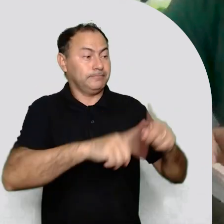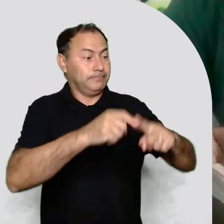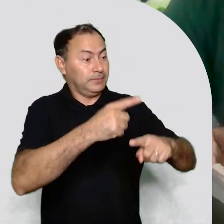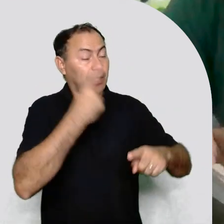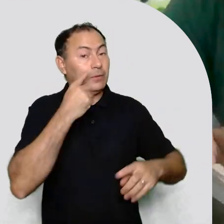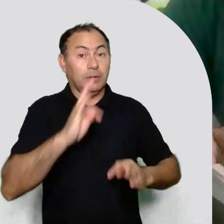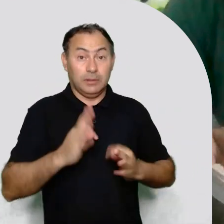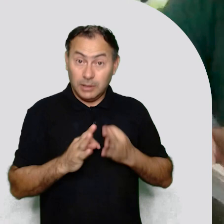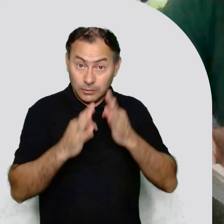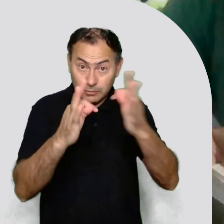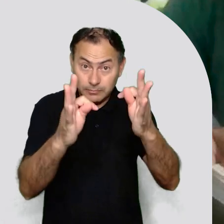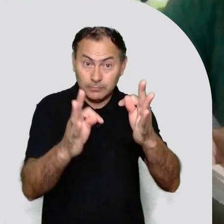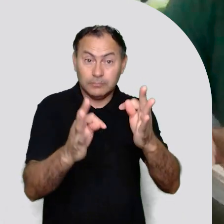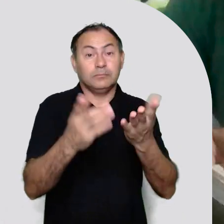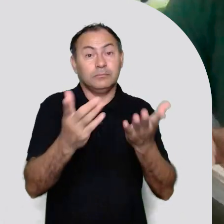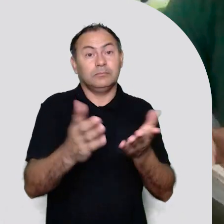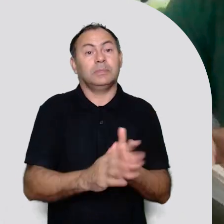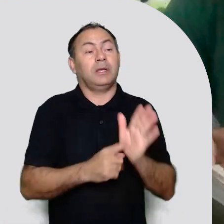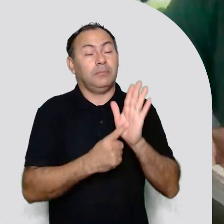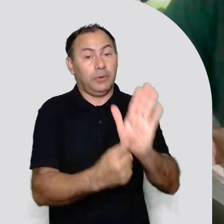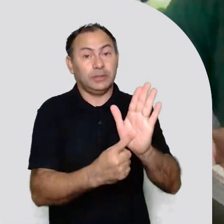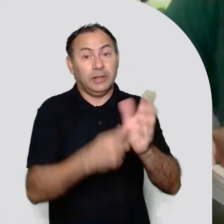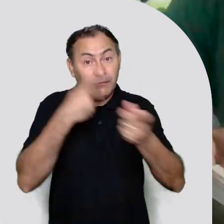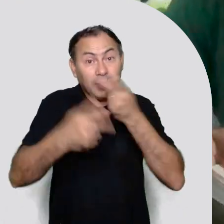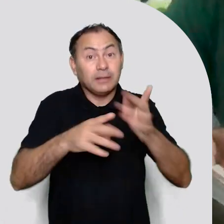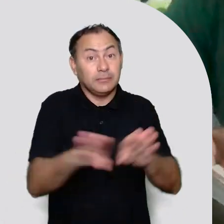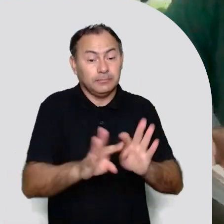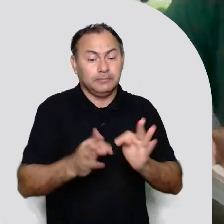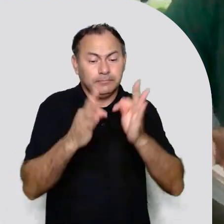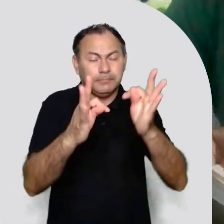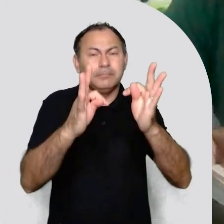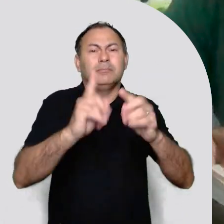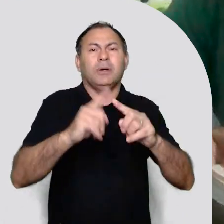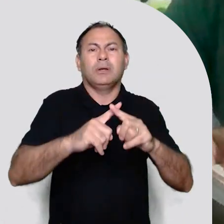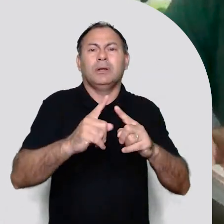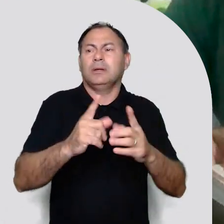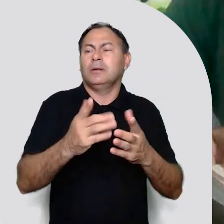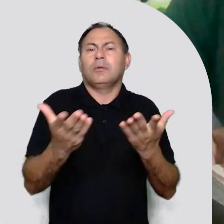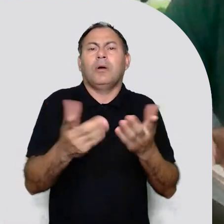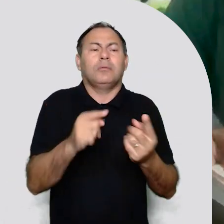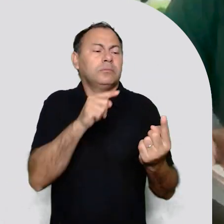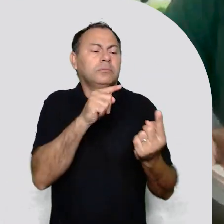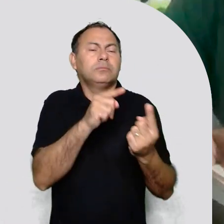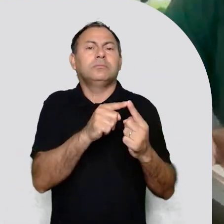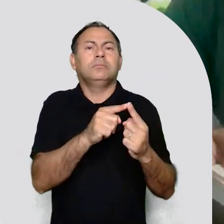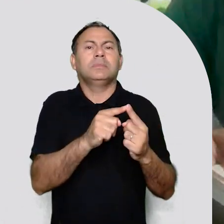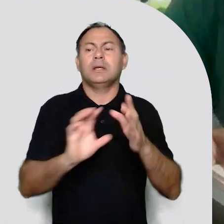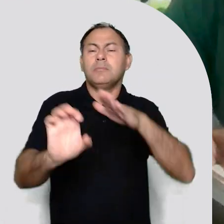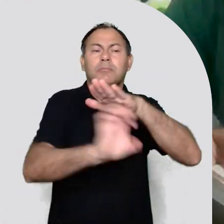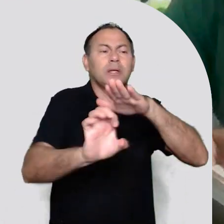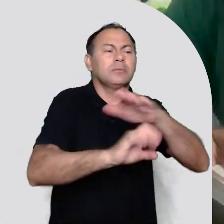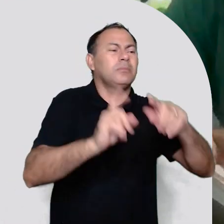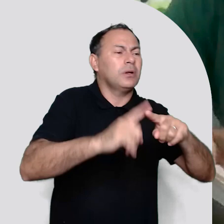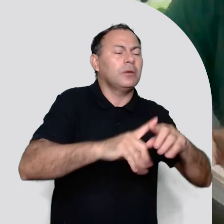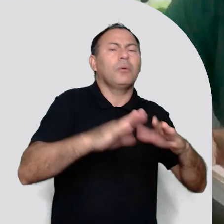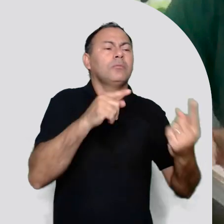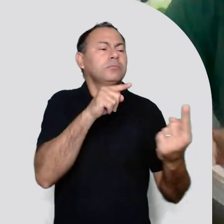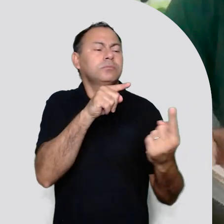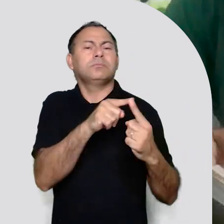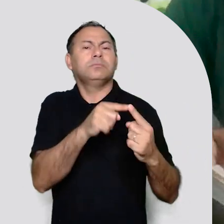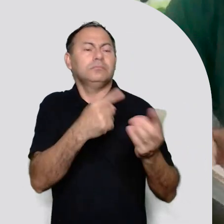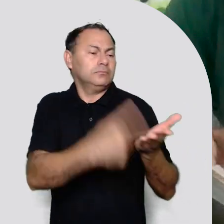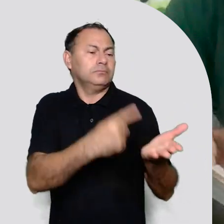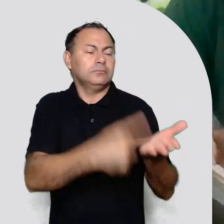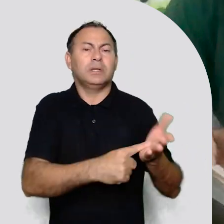da tecnologia aqui que aparece, tá? Porque existem empresas, qual é a função dessas empresas, qual é a